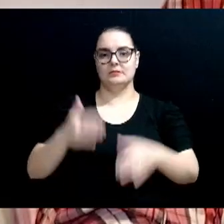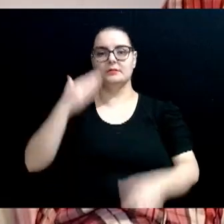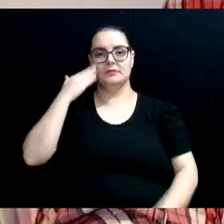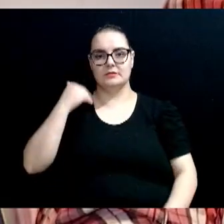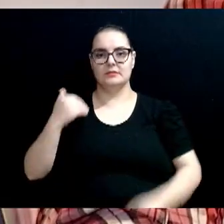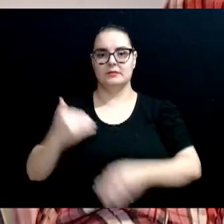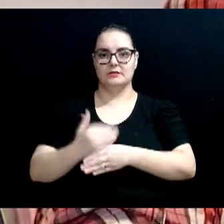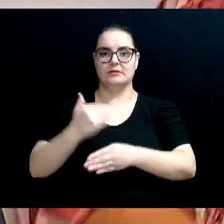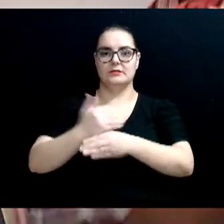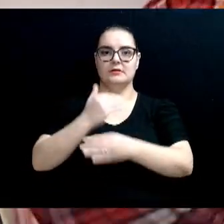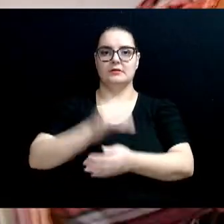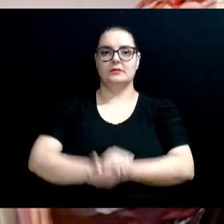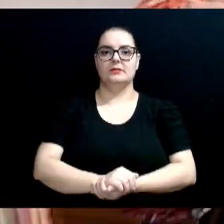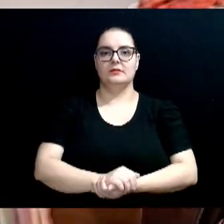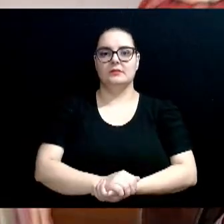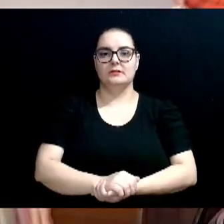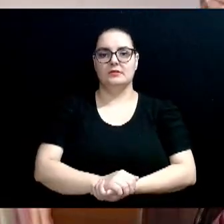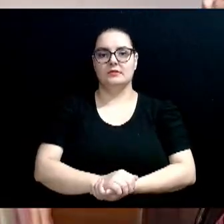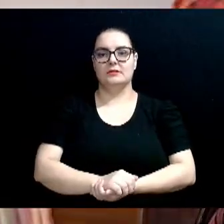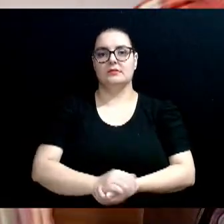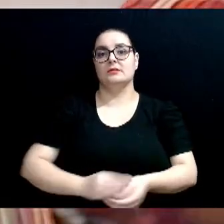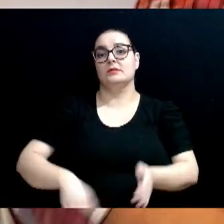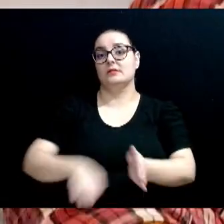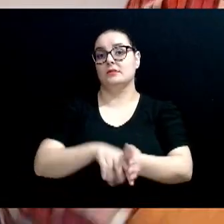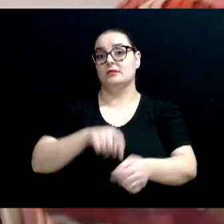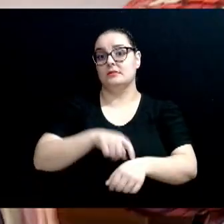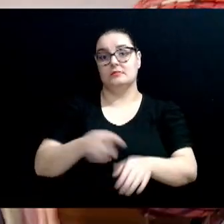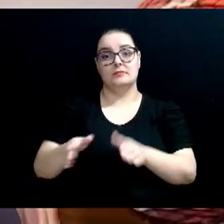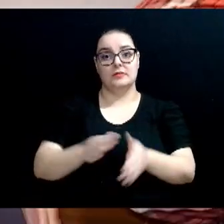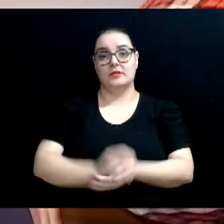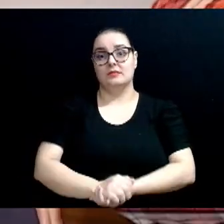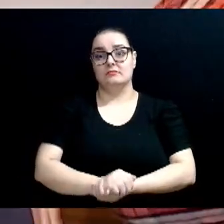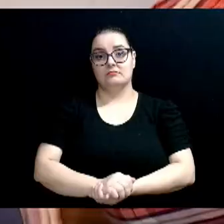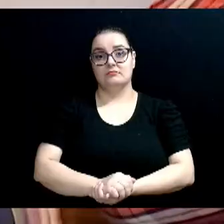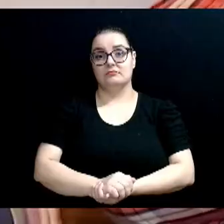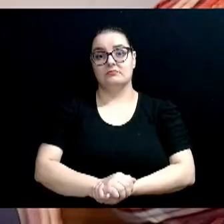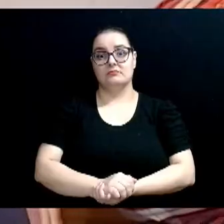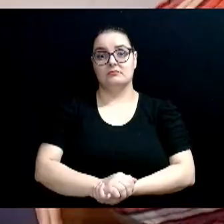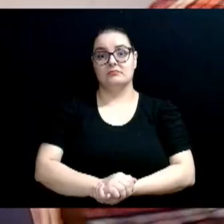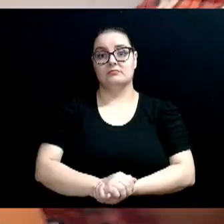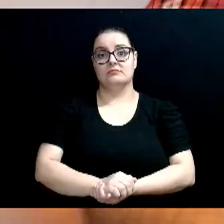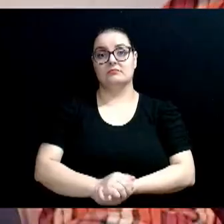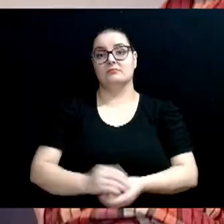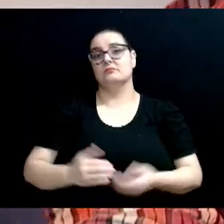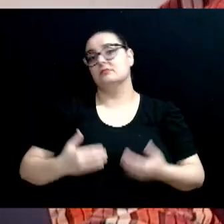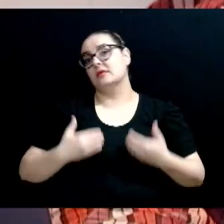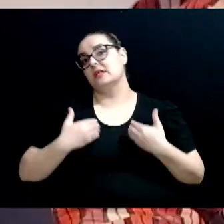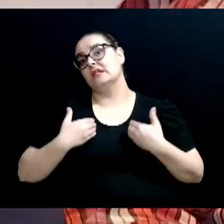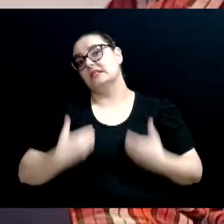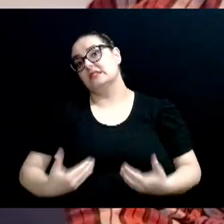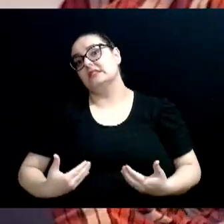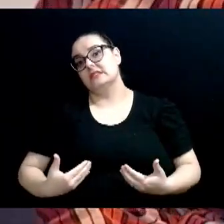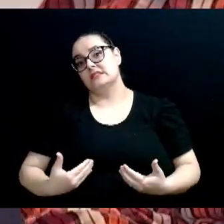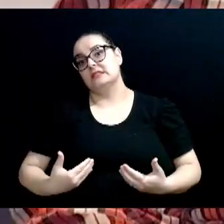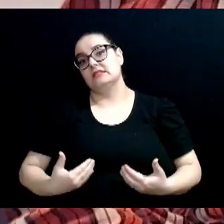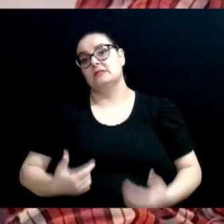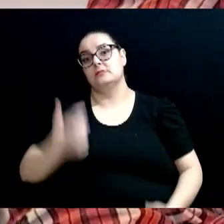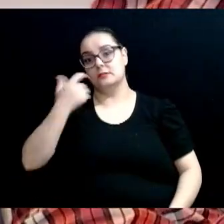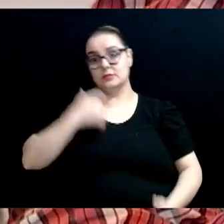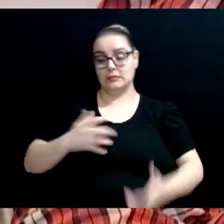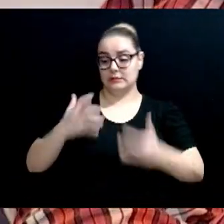construção. E chegou num momento que eu cansei de bancar a boa moça, porque eu queria ser